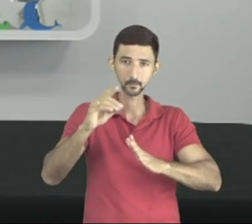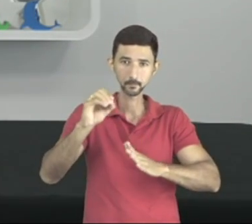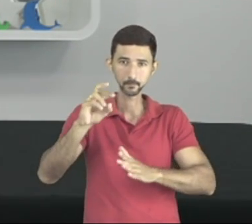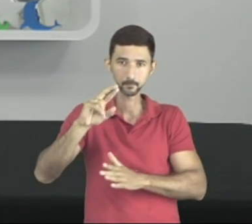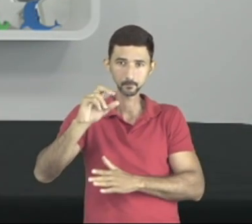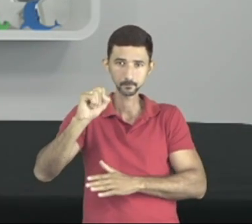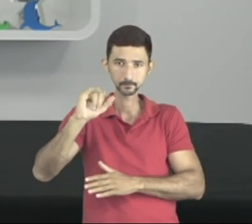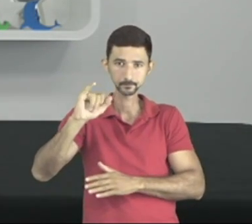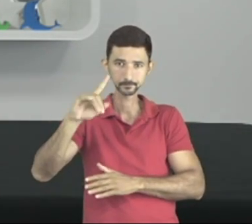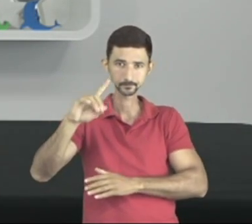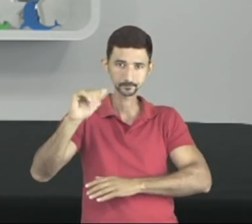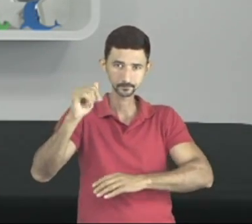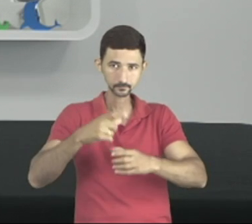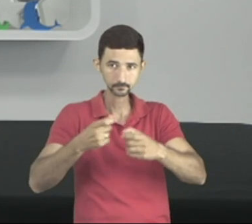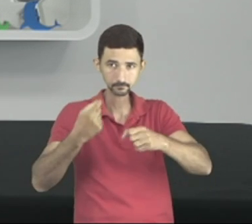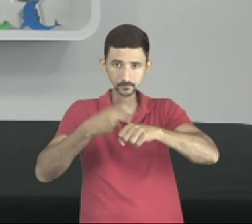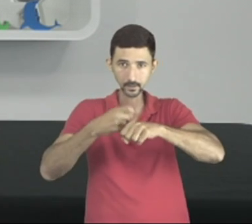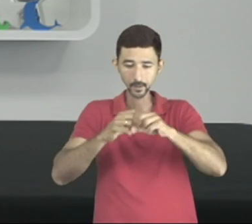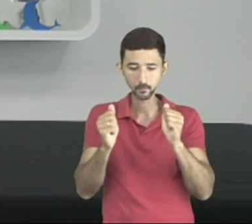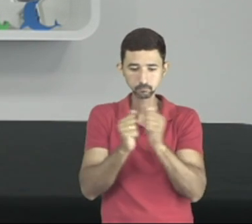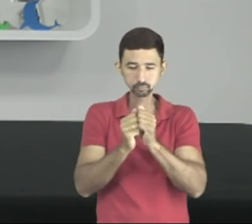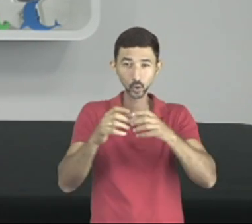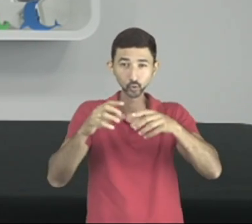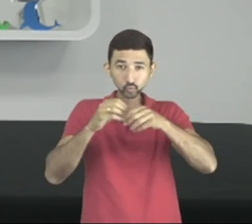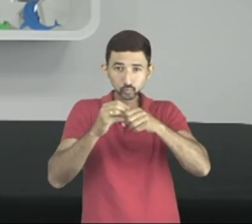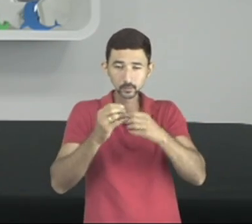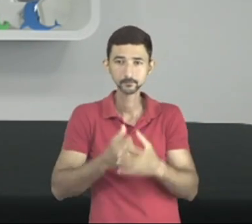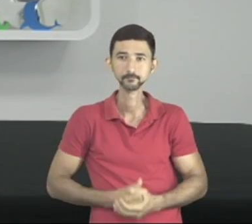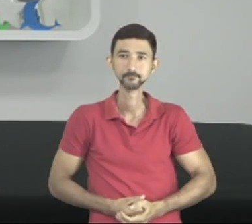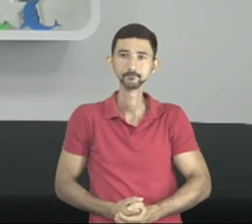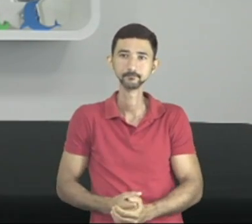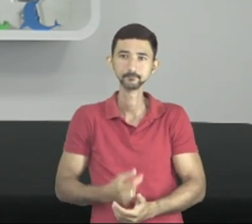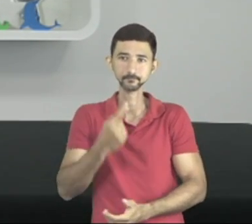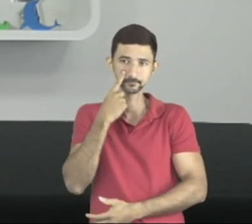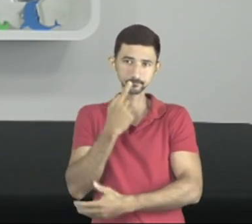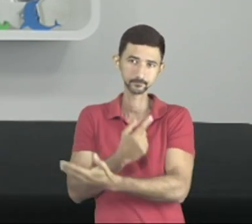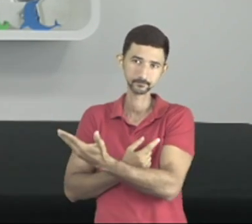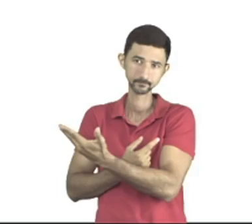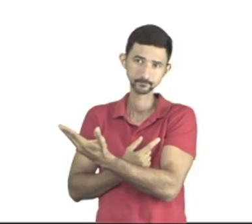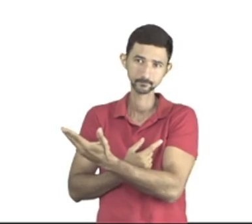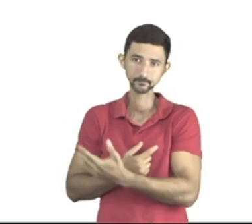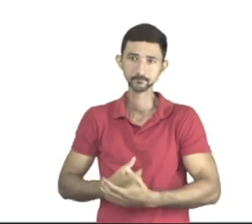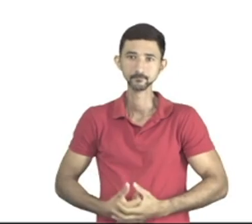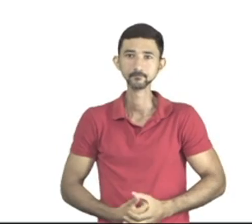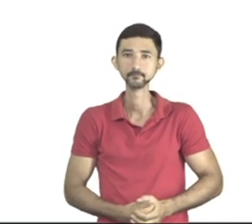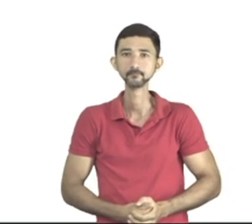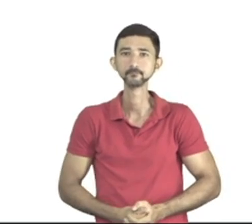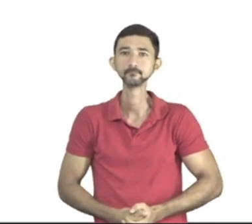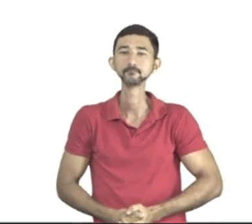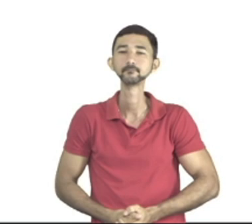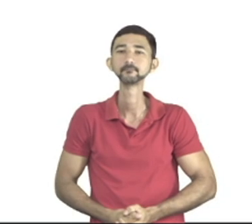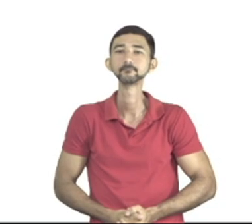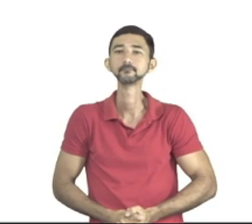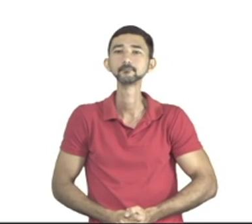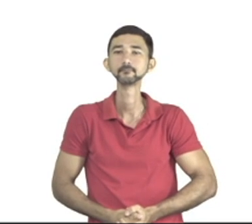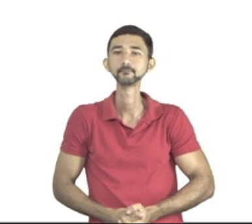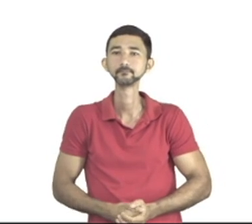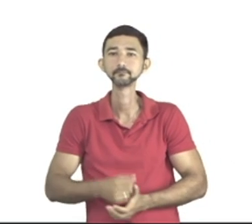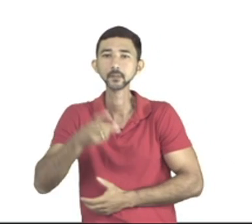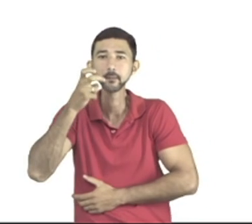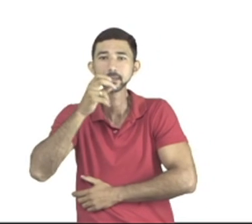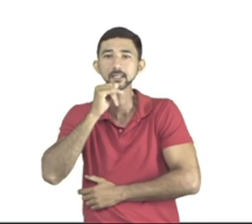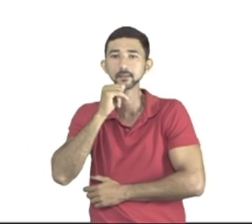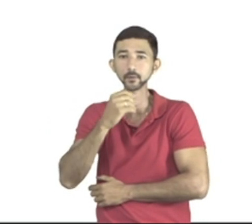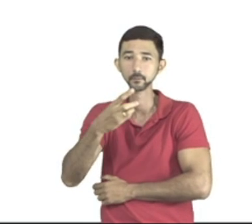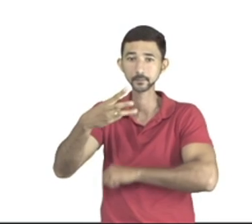maior a densidade. As partículas estão mais próximas. Olha aí para mim o meu slide, por favor. Você vai ver que a gente